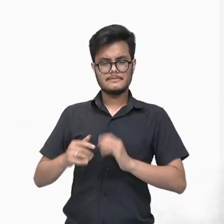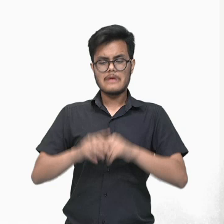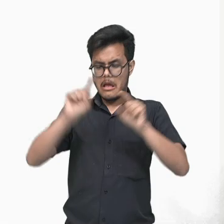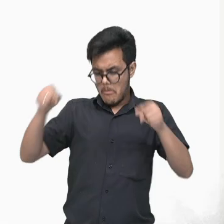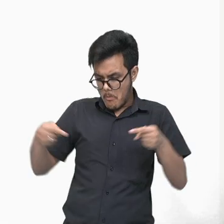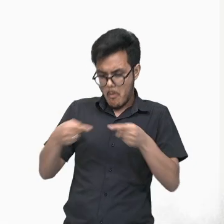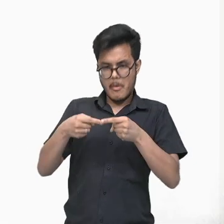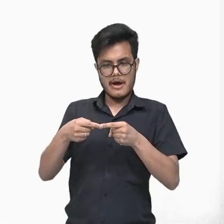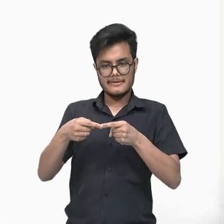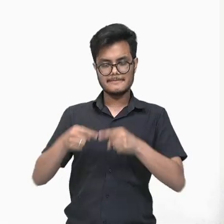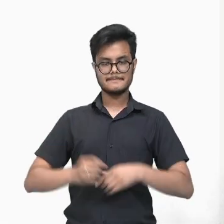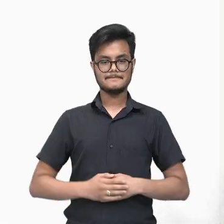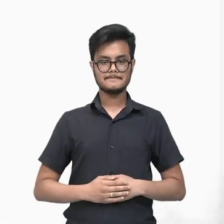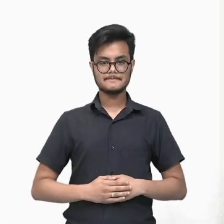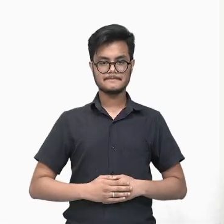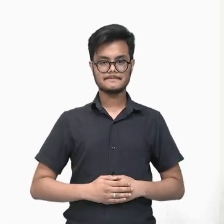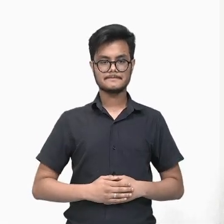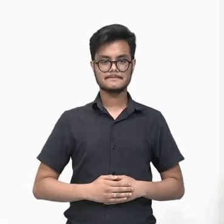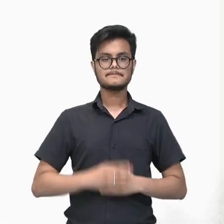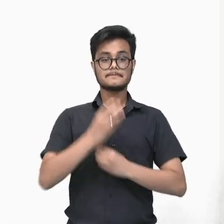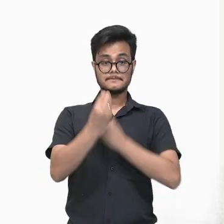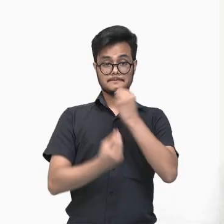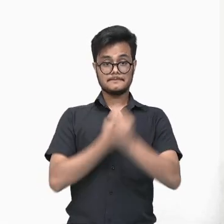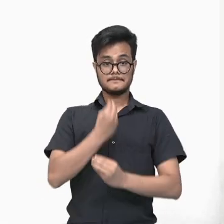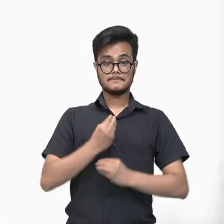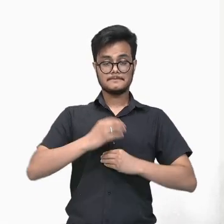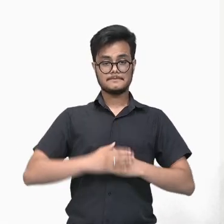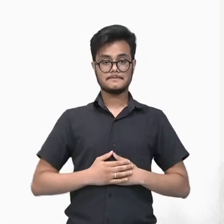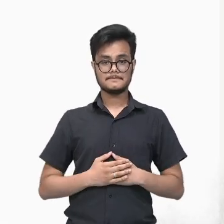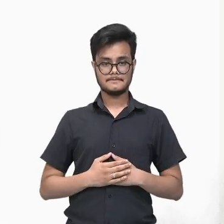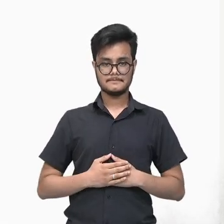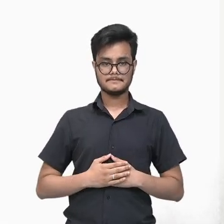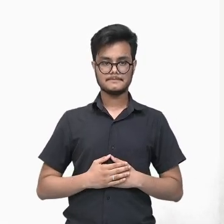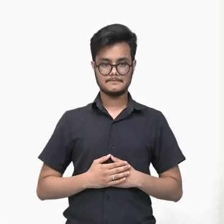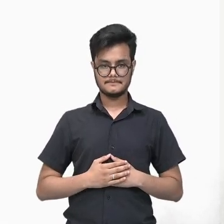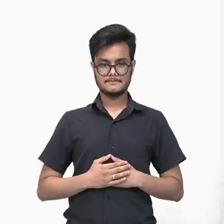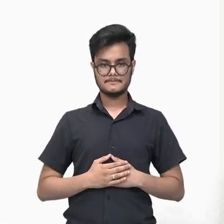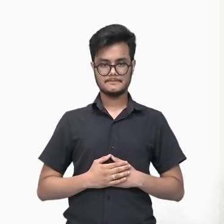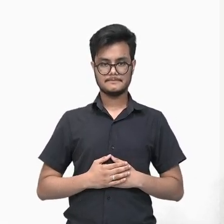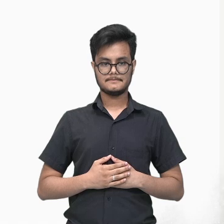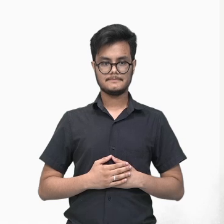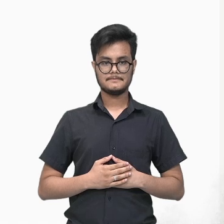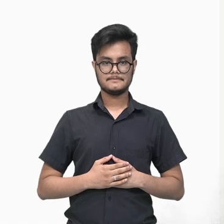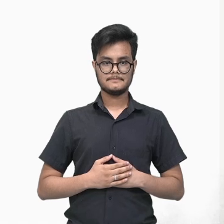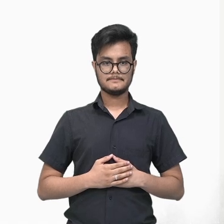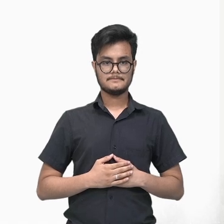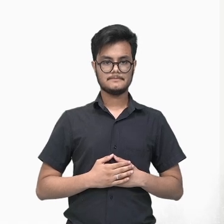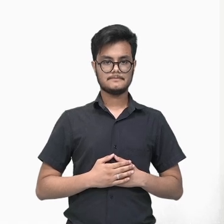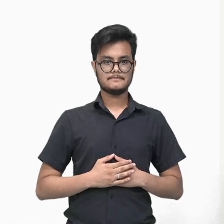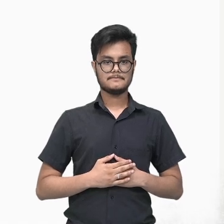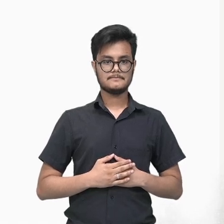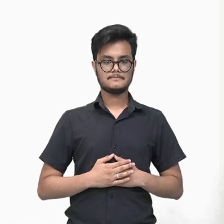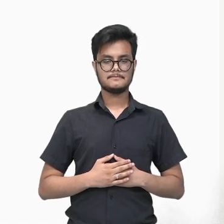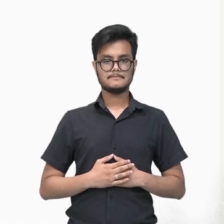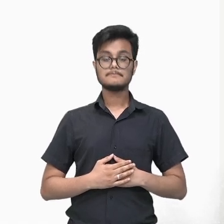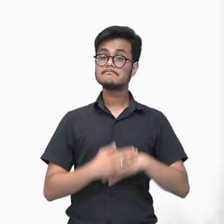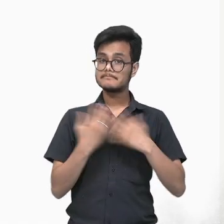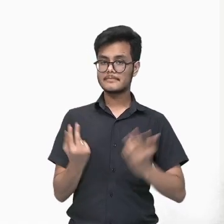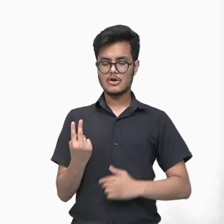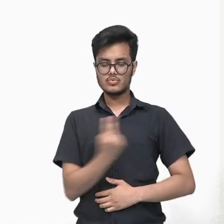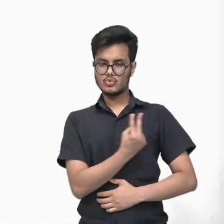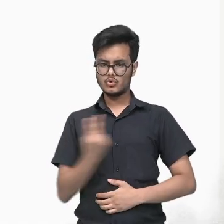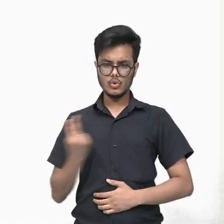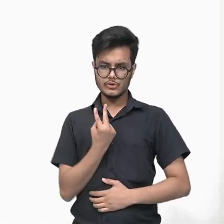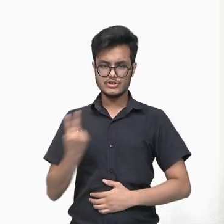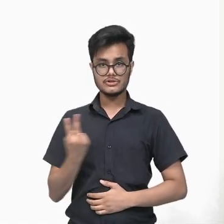na eletrização por contato, nós temos as condições iniciais. Dois corpos